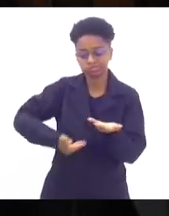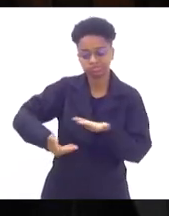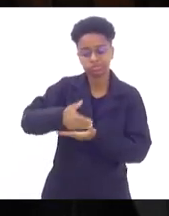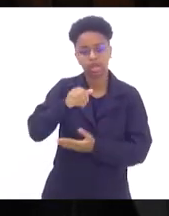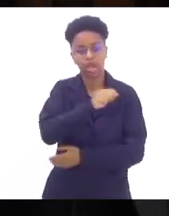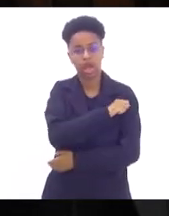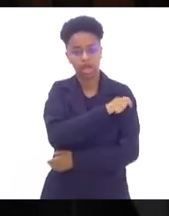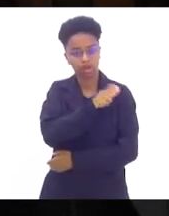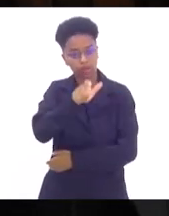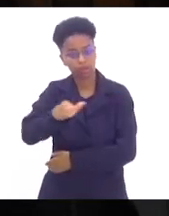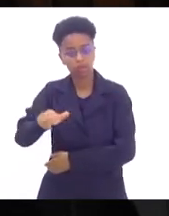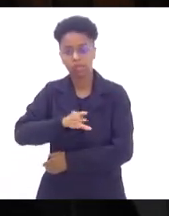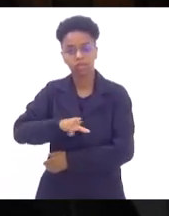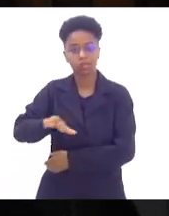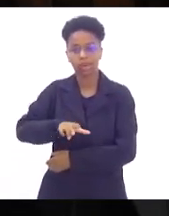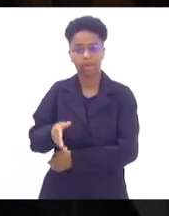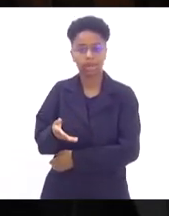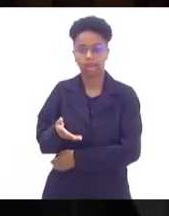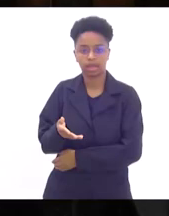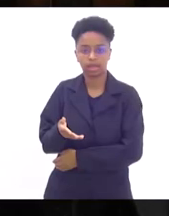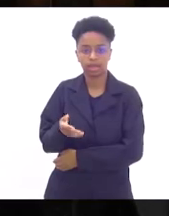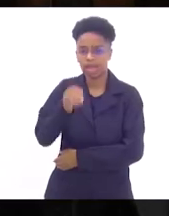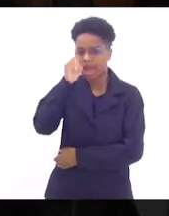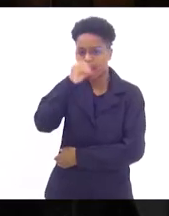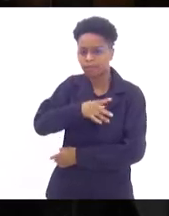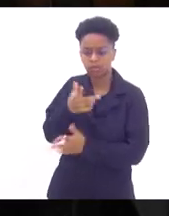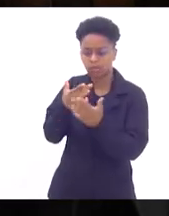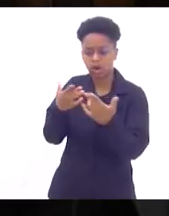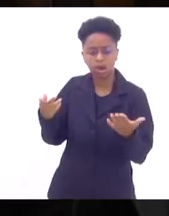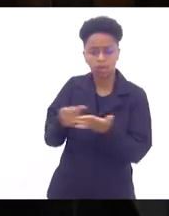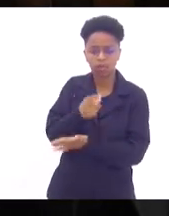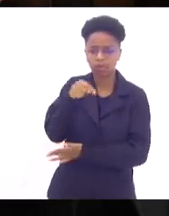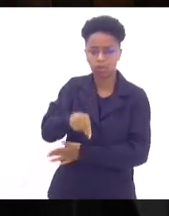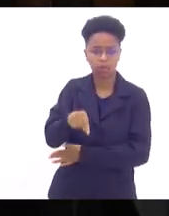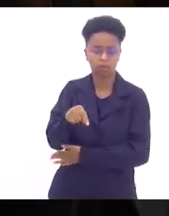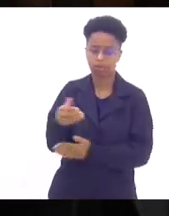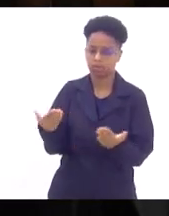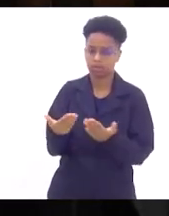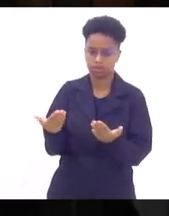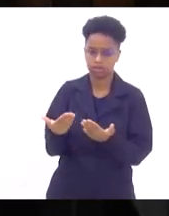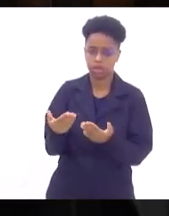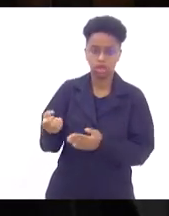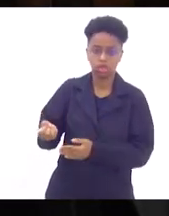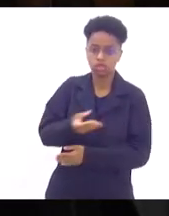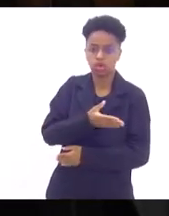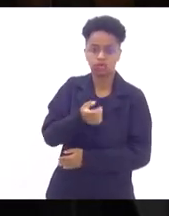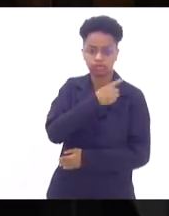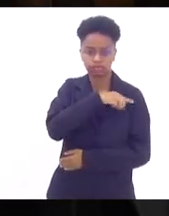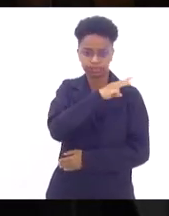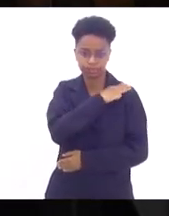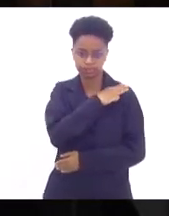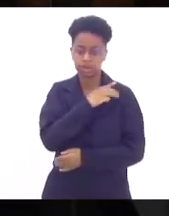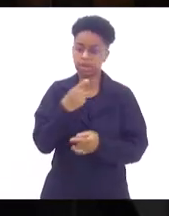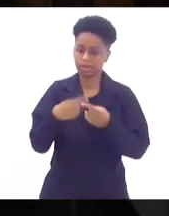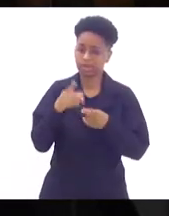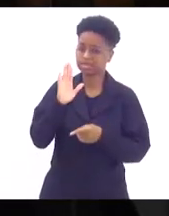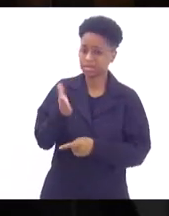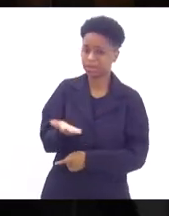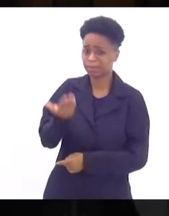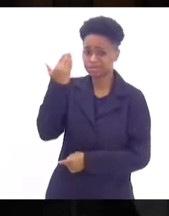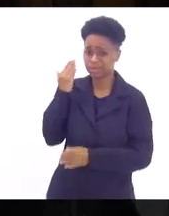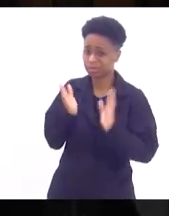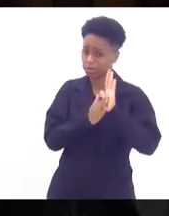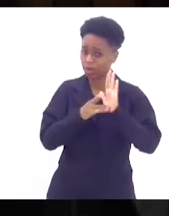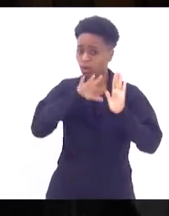e não esse absurdo que se transformou esse novo ensino médio que já era uma proposta